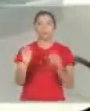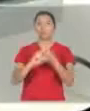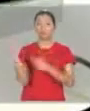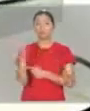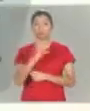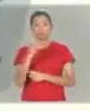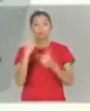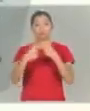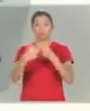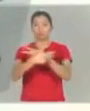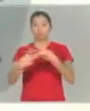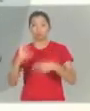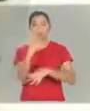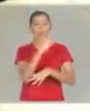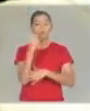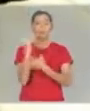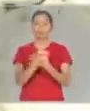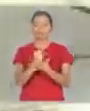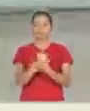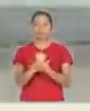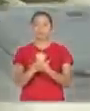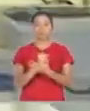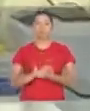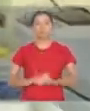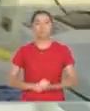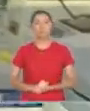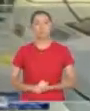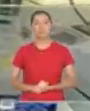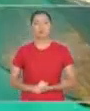cicatrizantes e os efeitos colaterais dessas plantas medicinais.